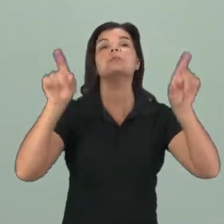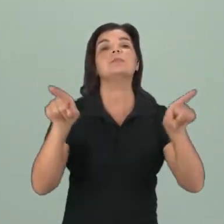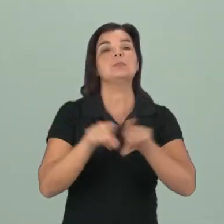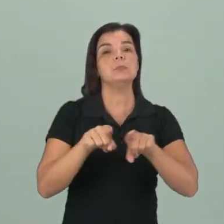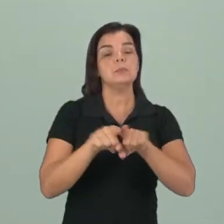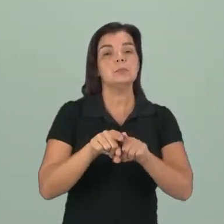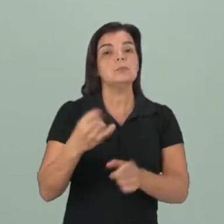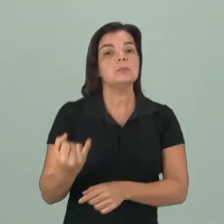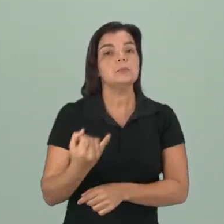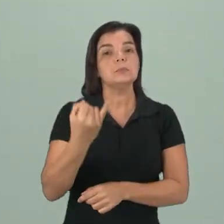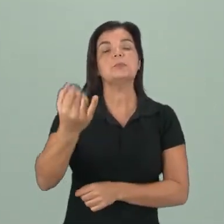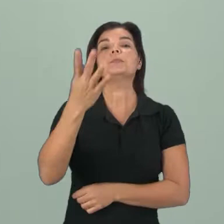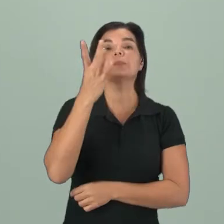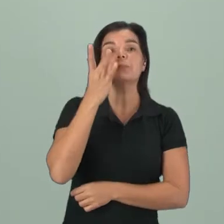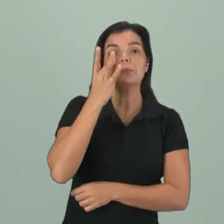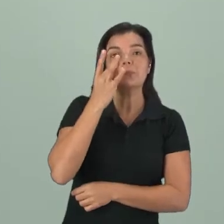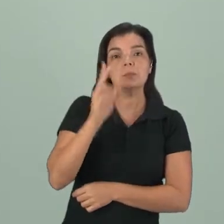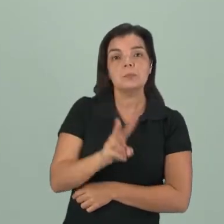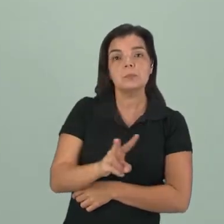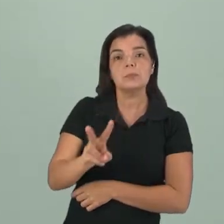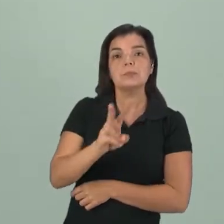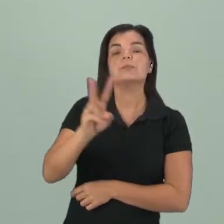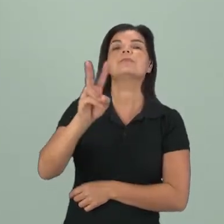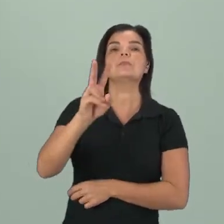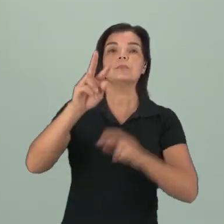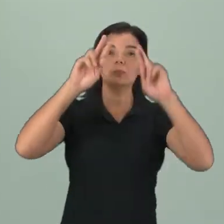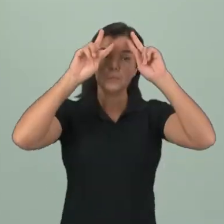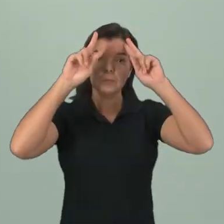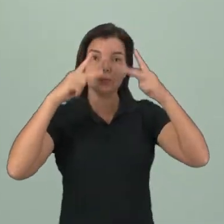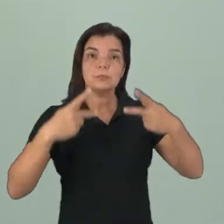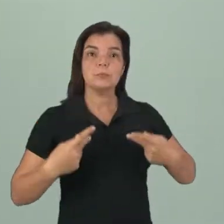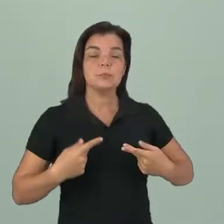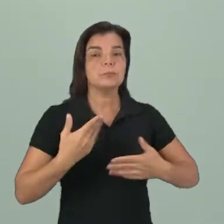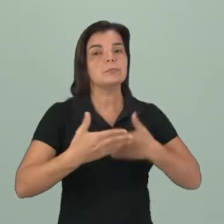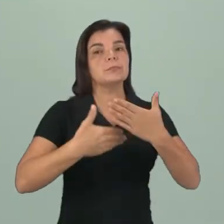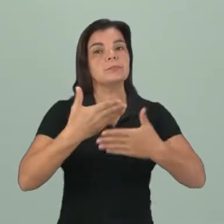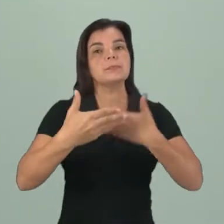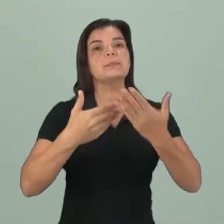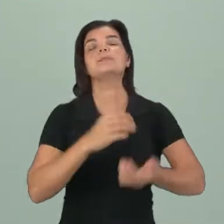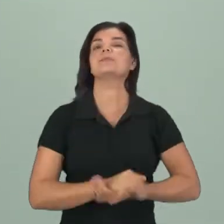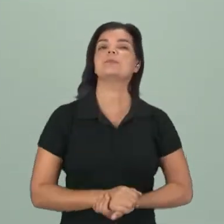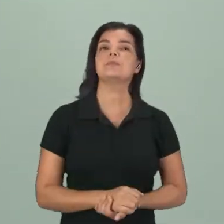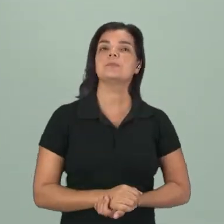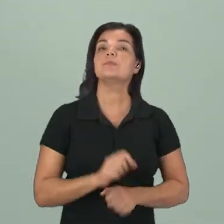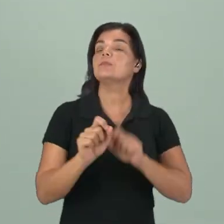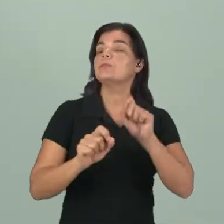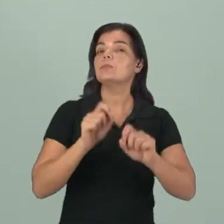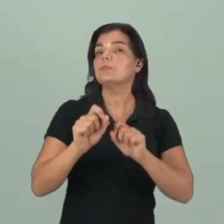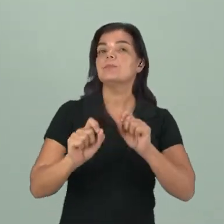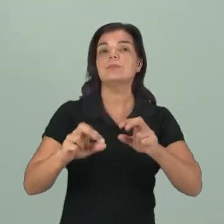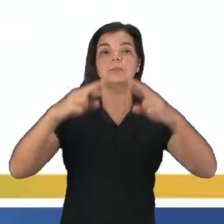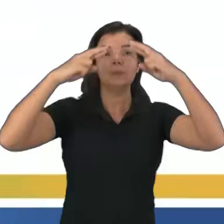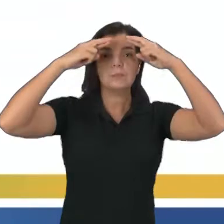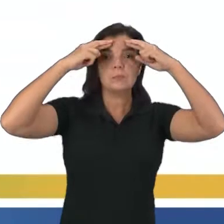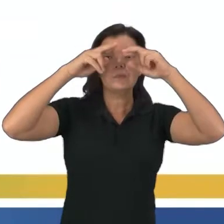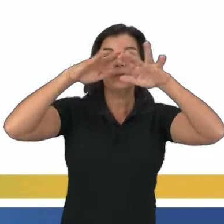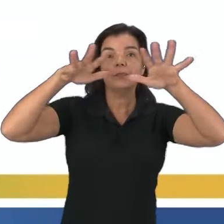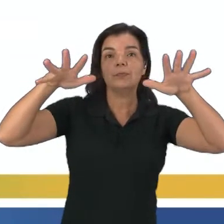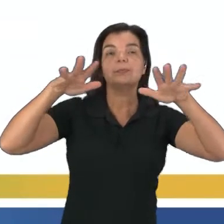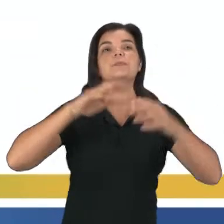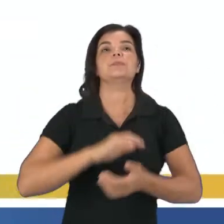importante para a valorização do ser humano nesse período, certo? Então, vamos lá, observem aí o que foi o Renascimento.